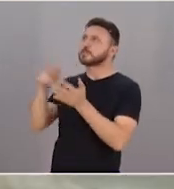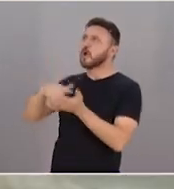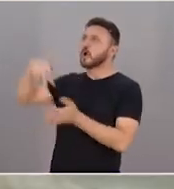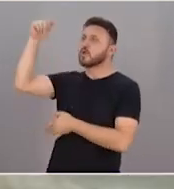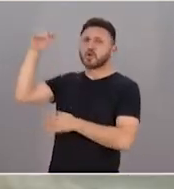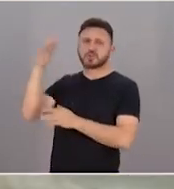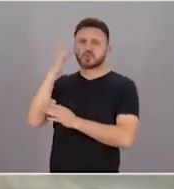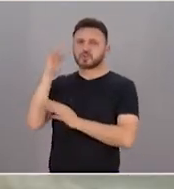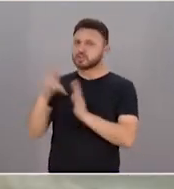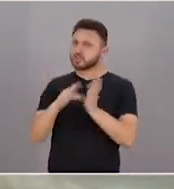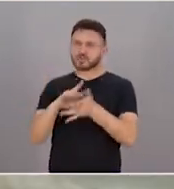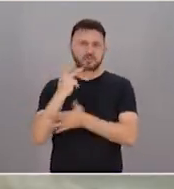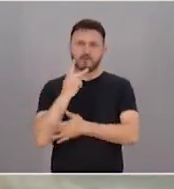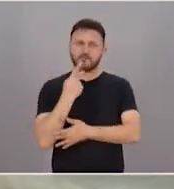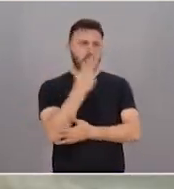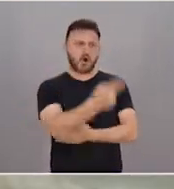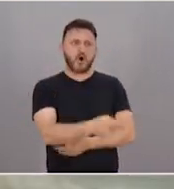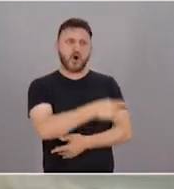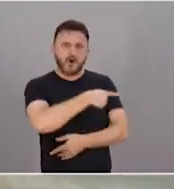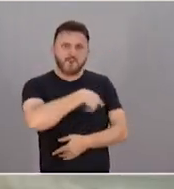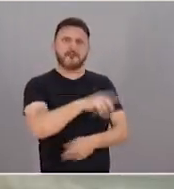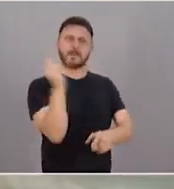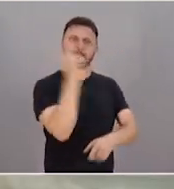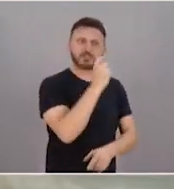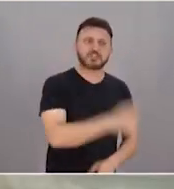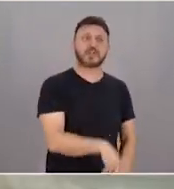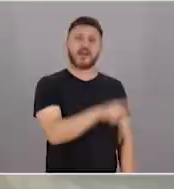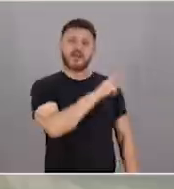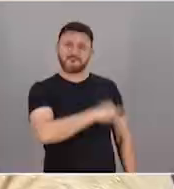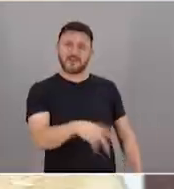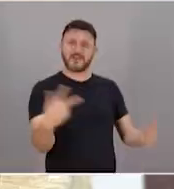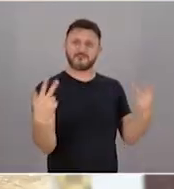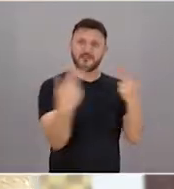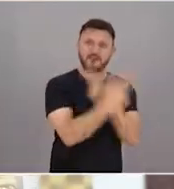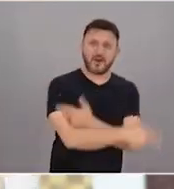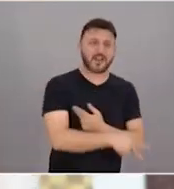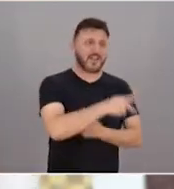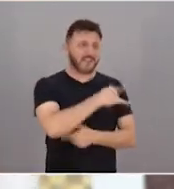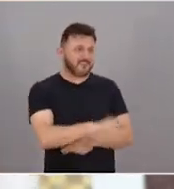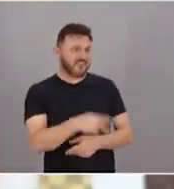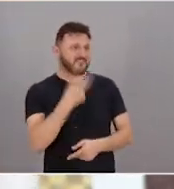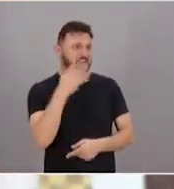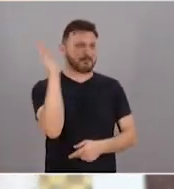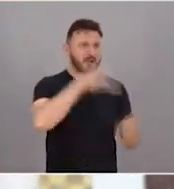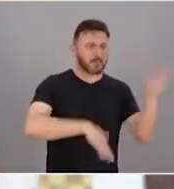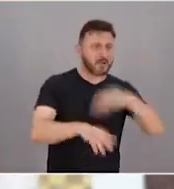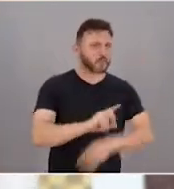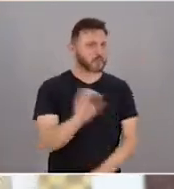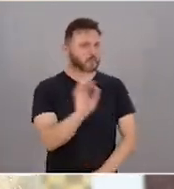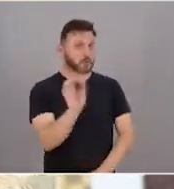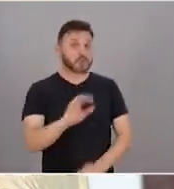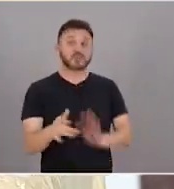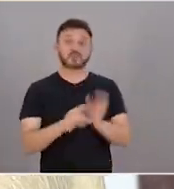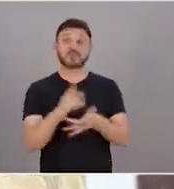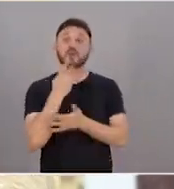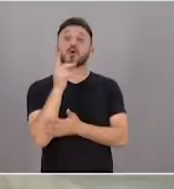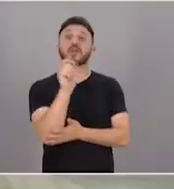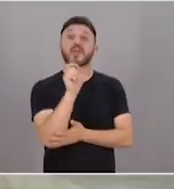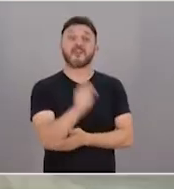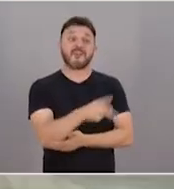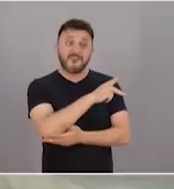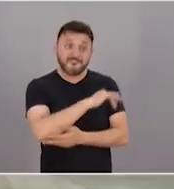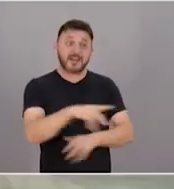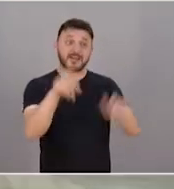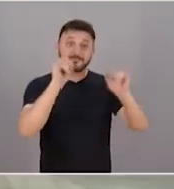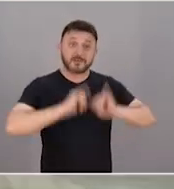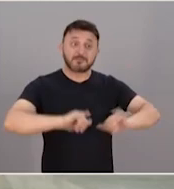mentir, ide fofocai, ide falar mais da vida dos outros, ide e fazei discípulos meus. Então chega